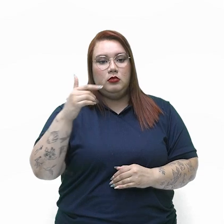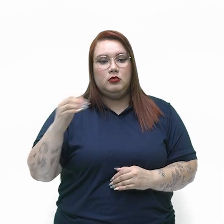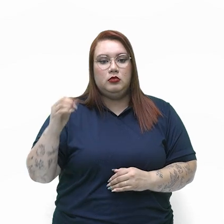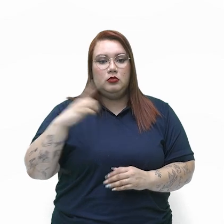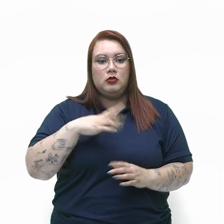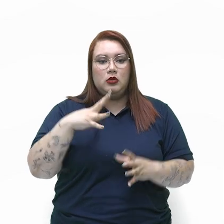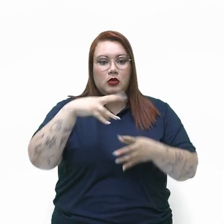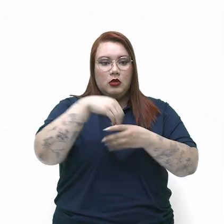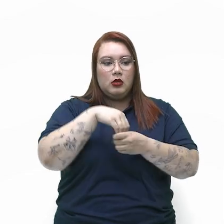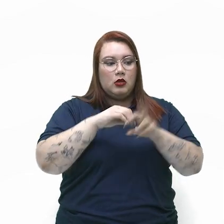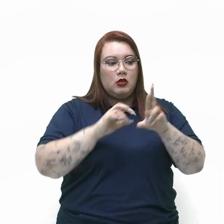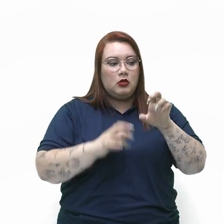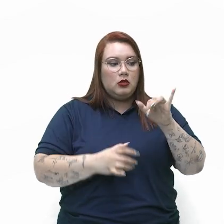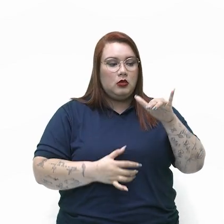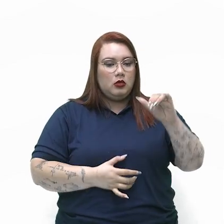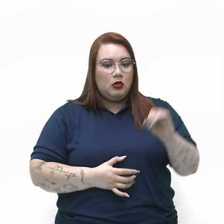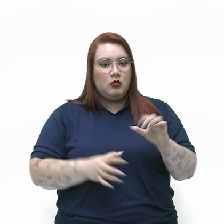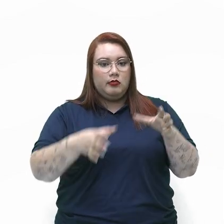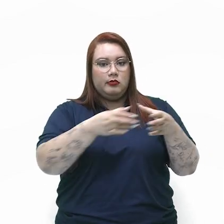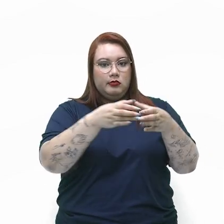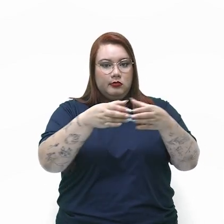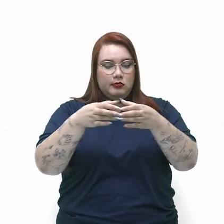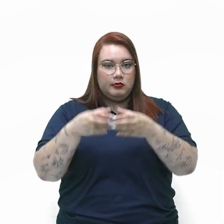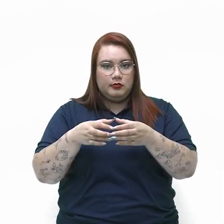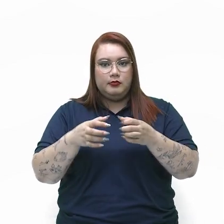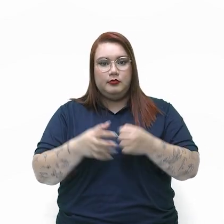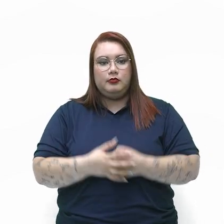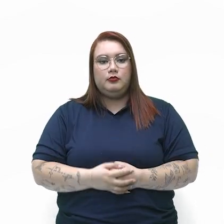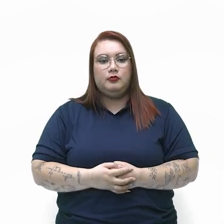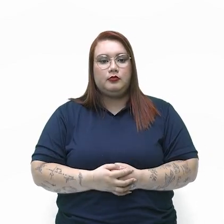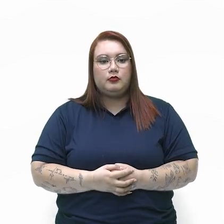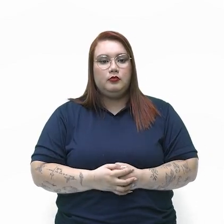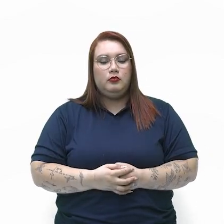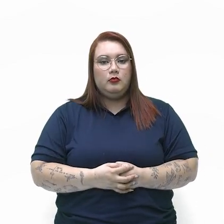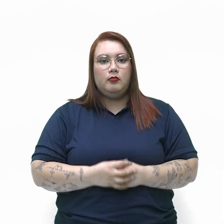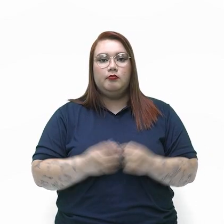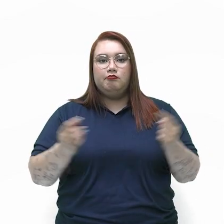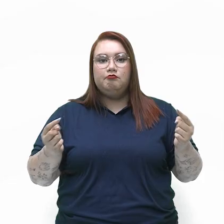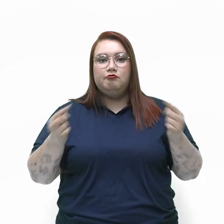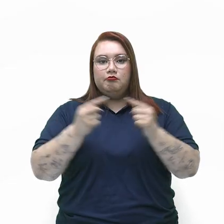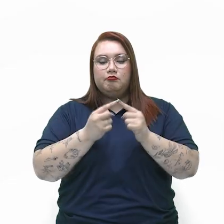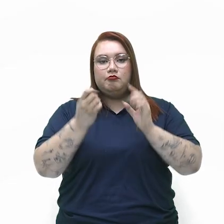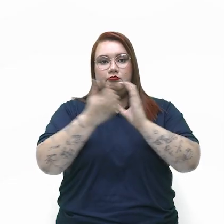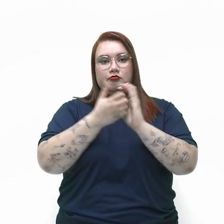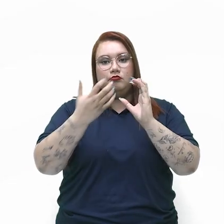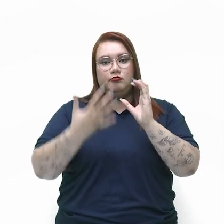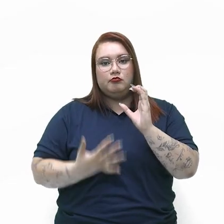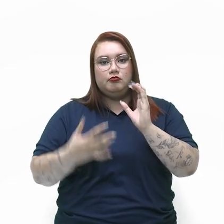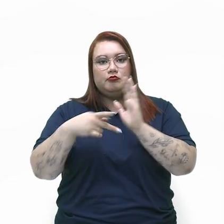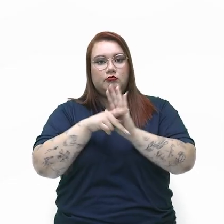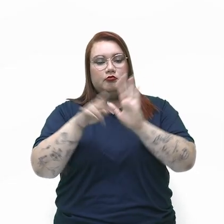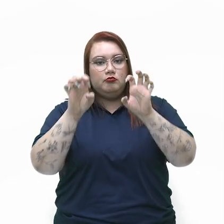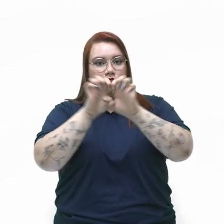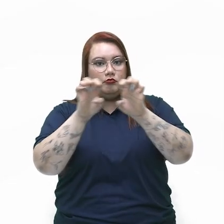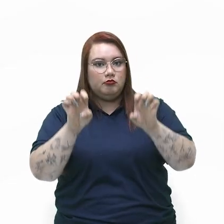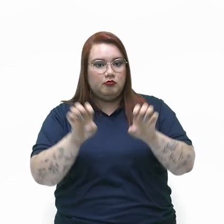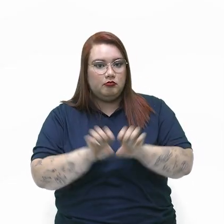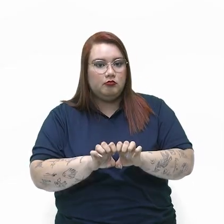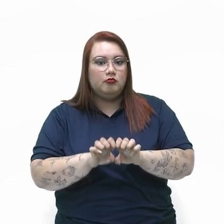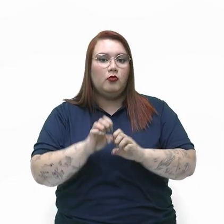cada reino, os organismos são agrupados em filos, com base em características estruturais